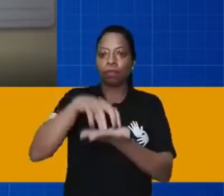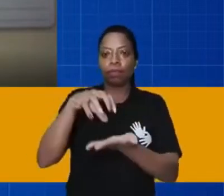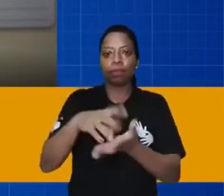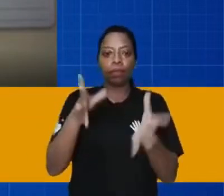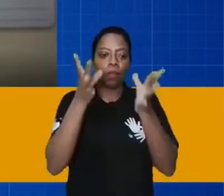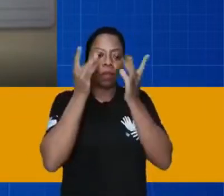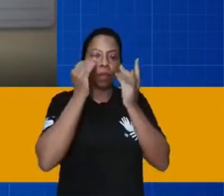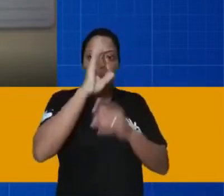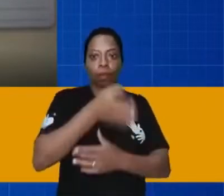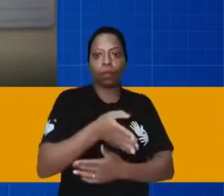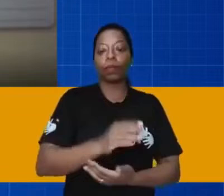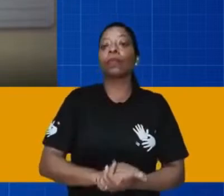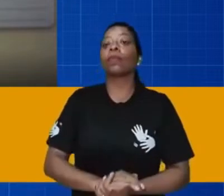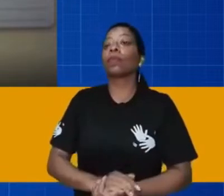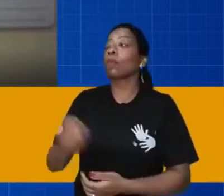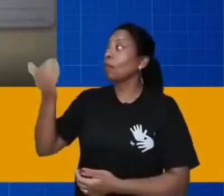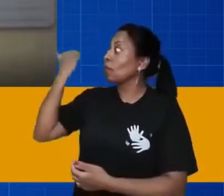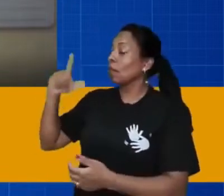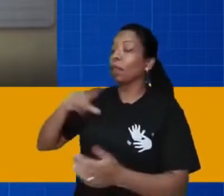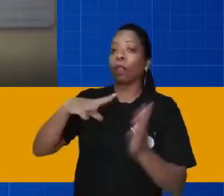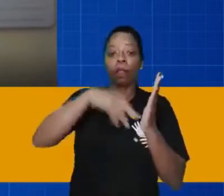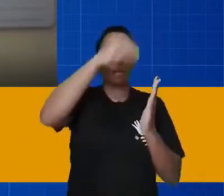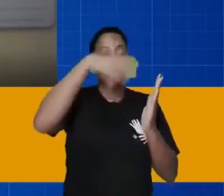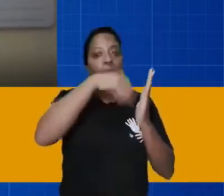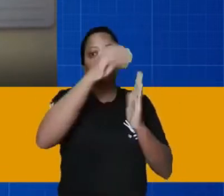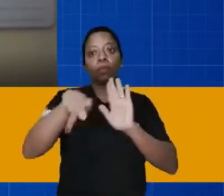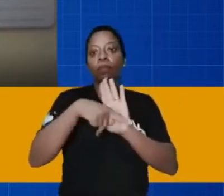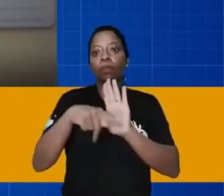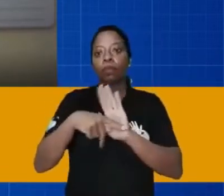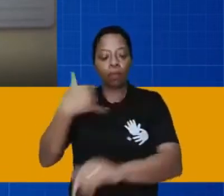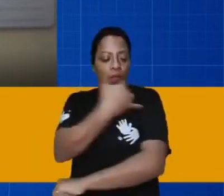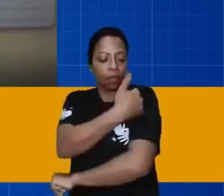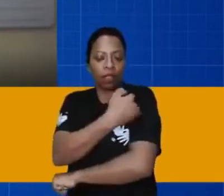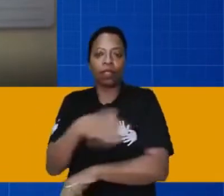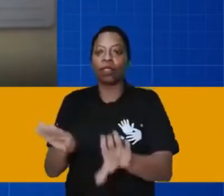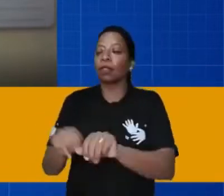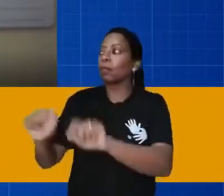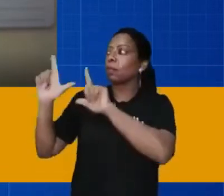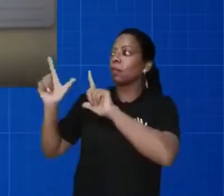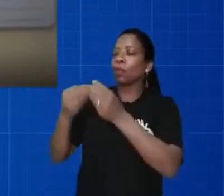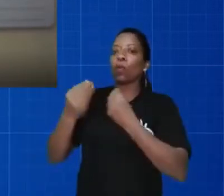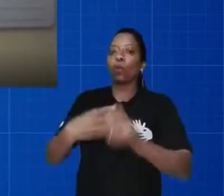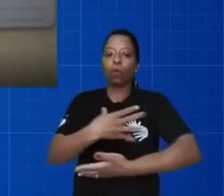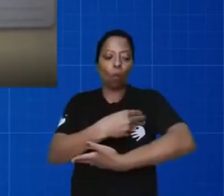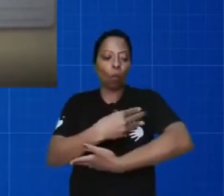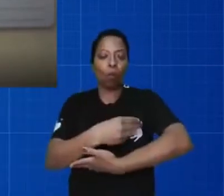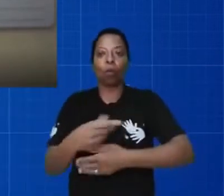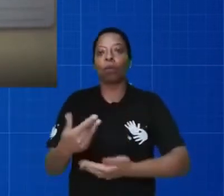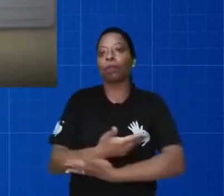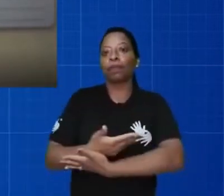do Departamento de Atenção Primária. Ao meu fundo tem calendários de vacinação e um banner de aleitamento